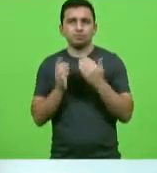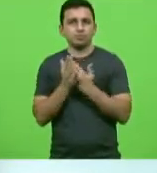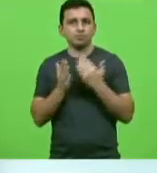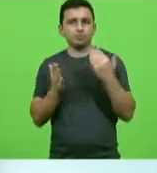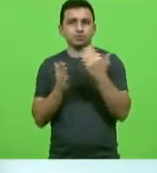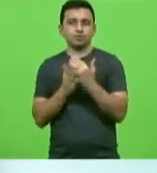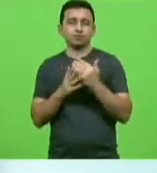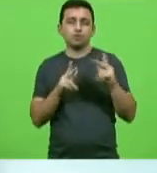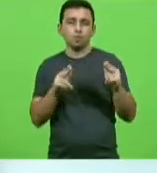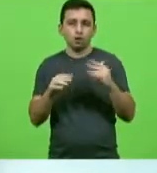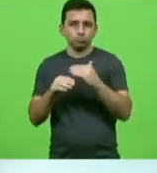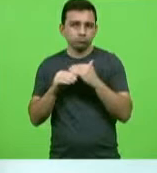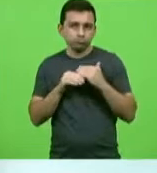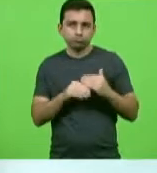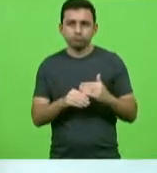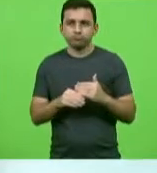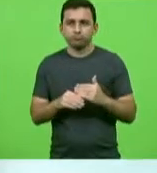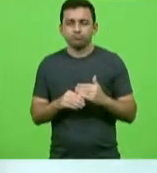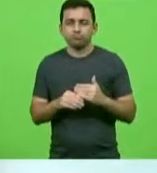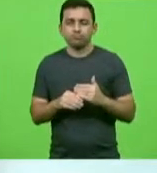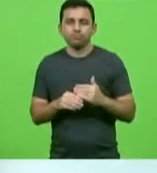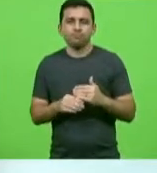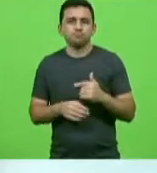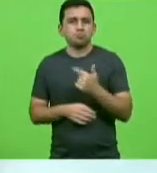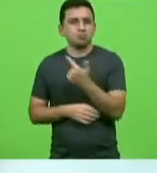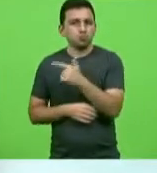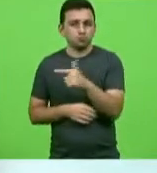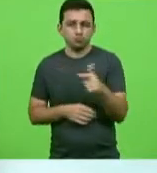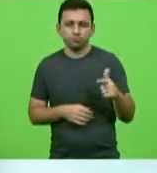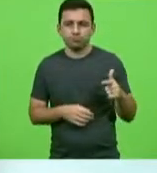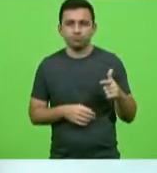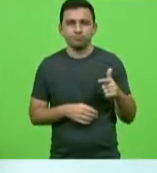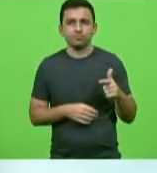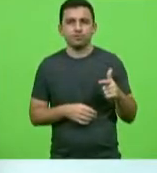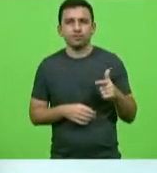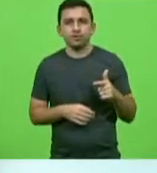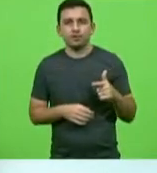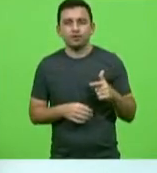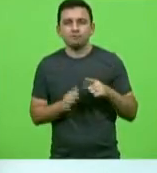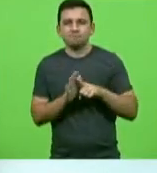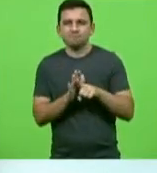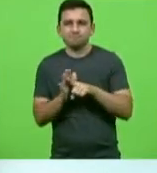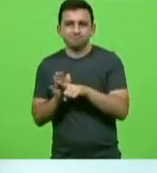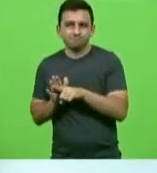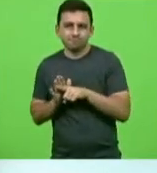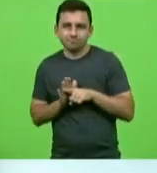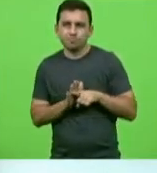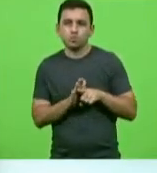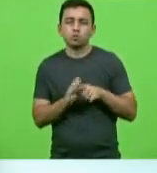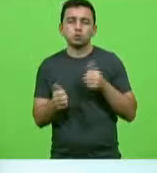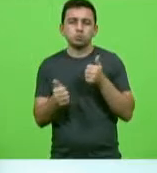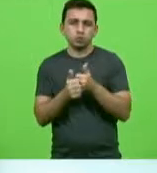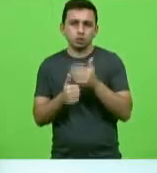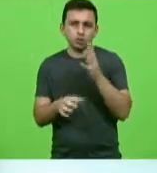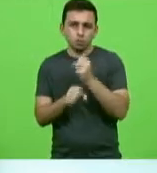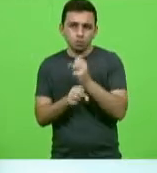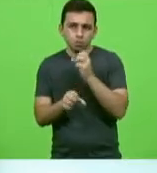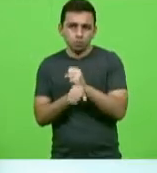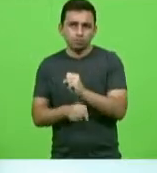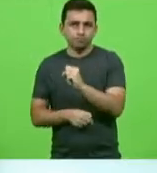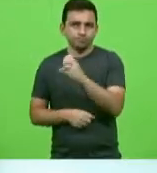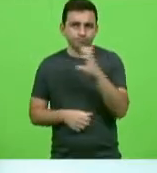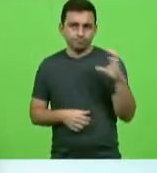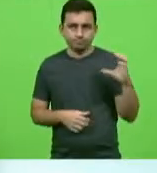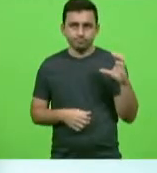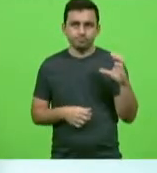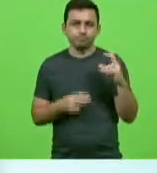de igual forma, não restou evidenciada após a inspeção promovida pelo Tribunal de Contas do Estado de Santa